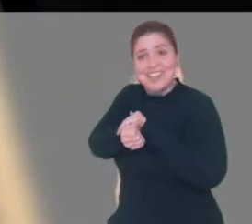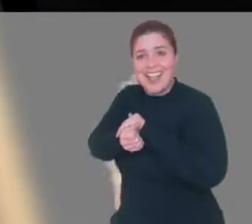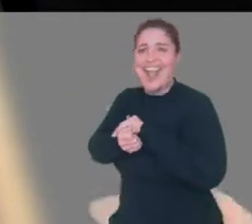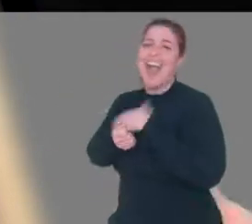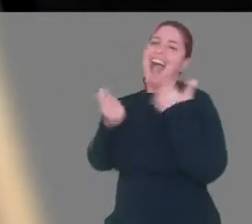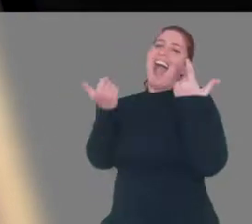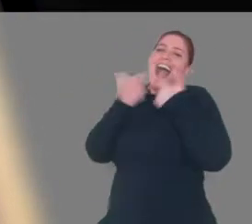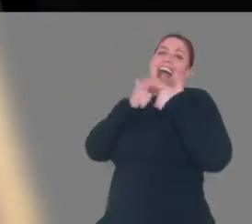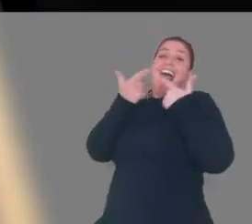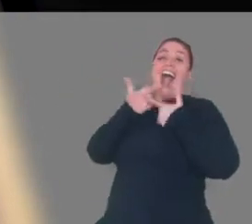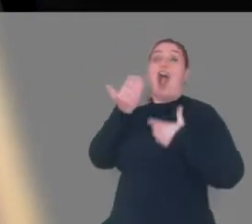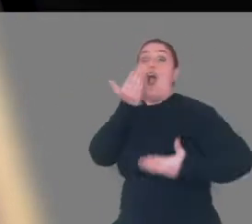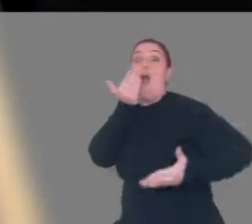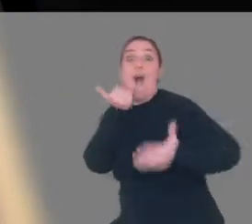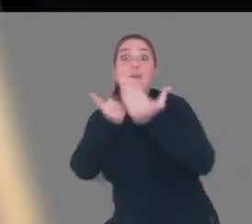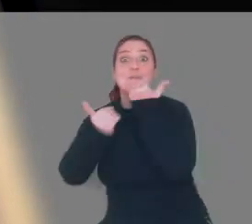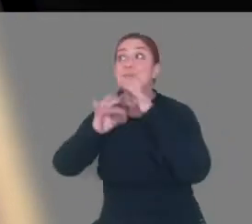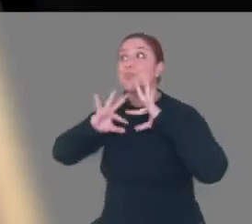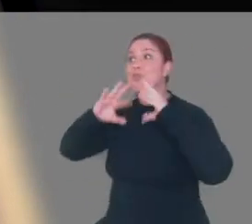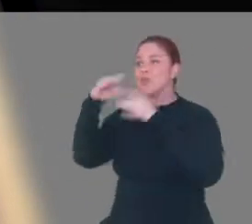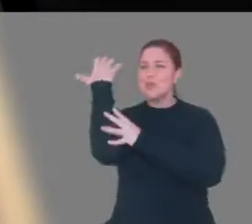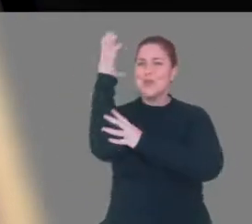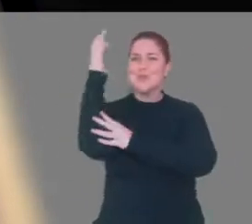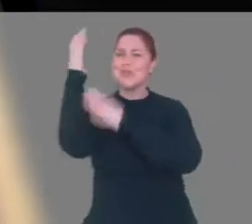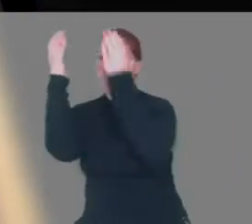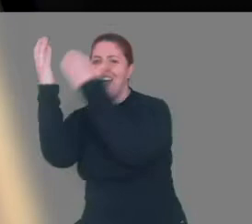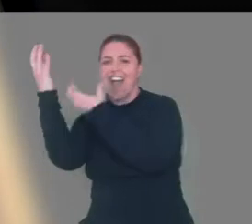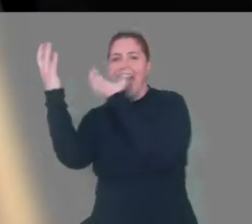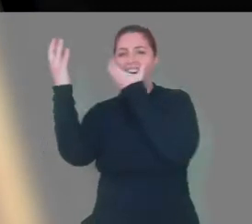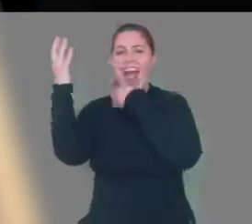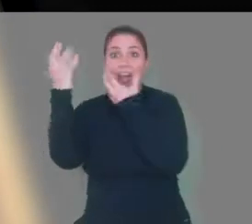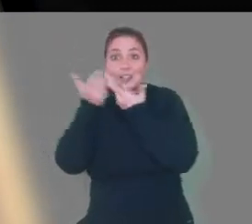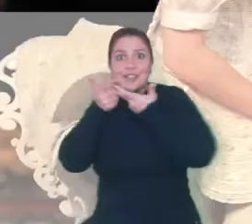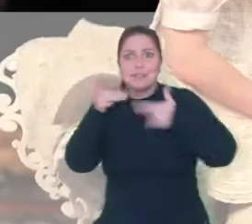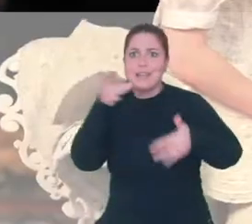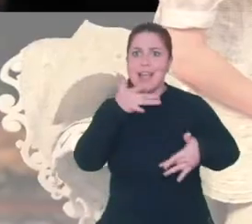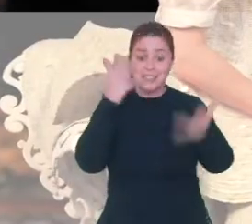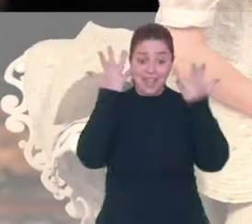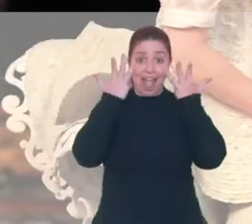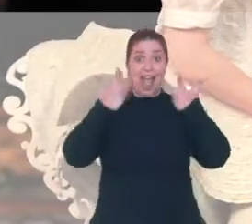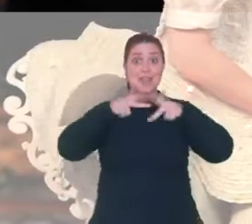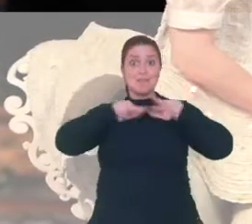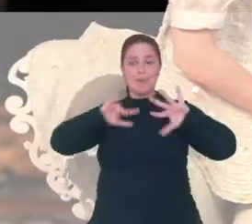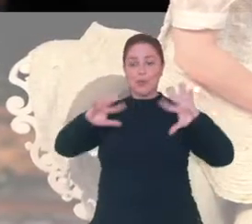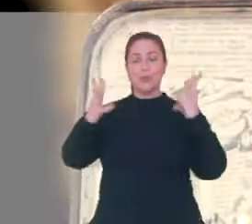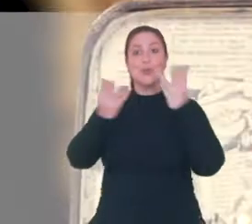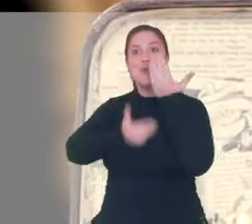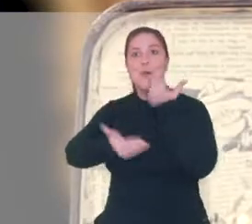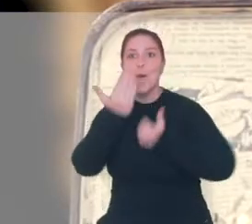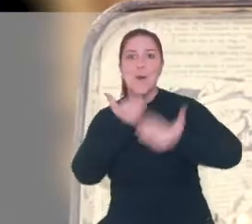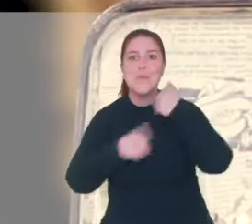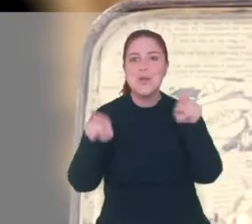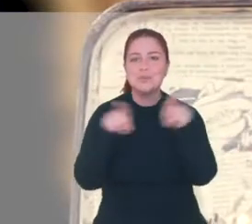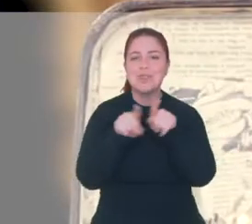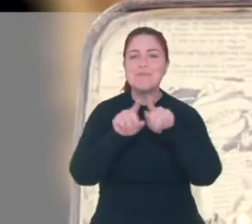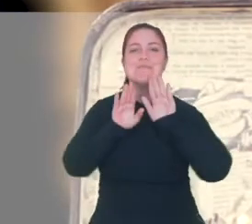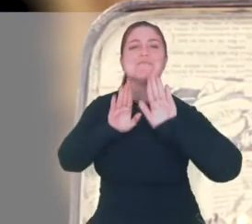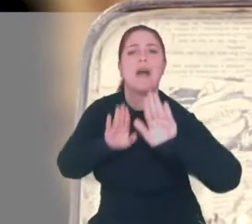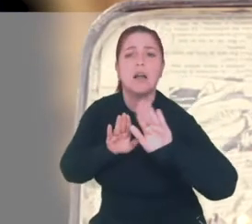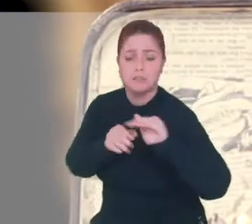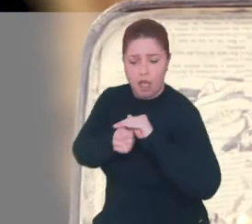de comer, não só ele, toda a bicharada, porque a fruta era boa, viu? A única coisa é que o